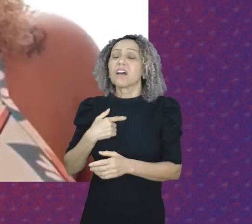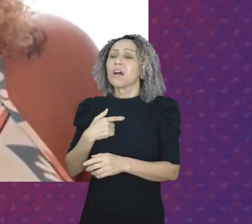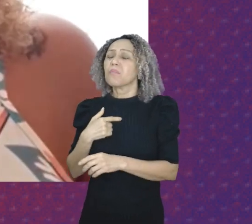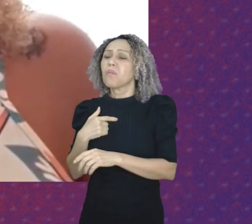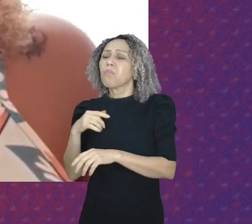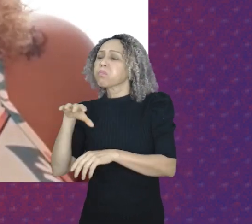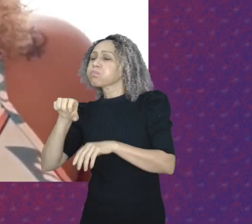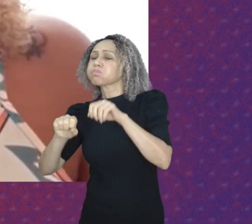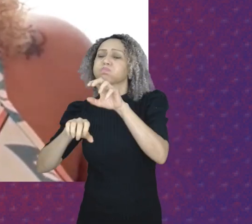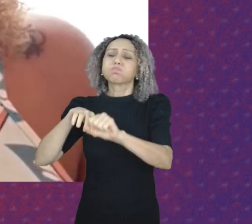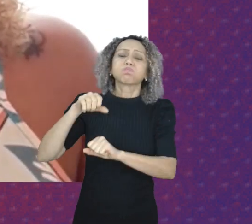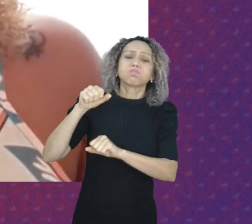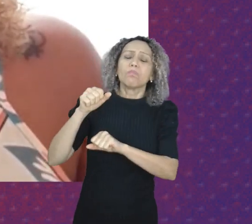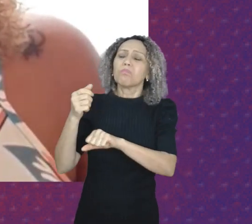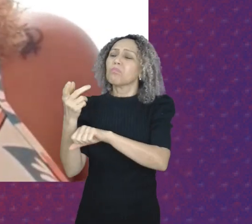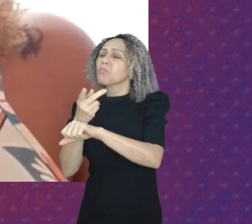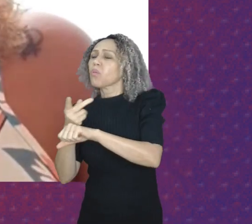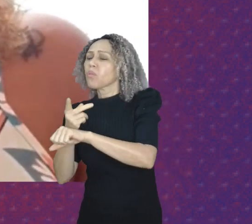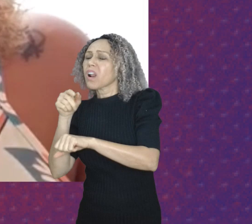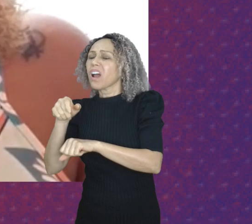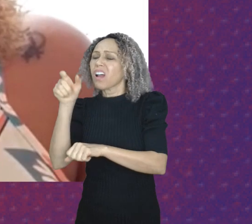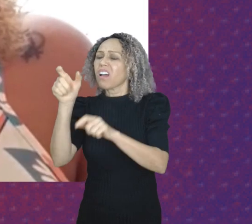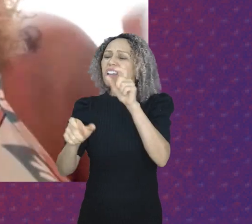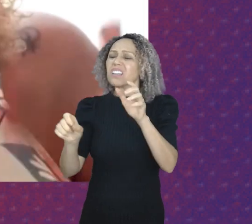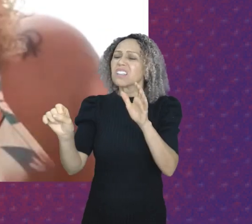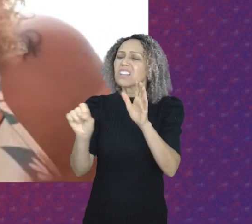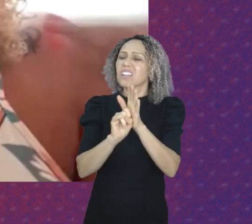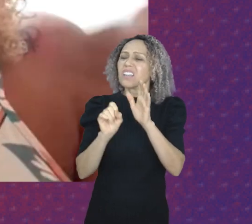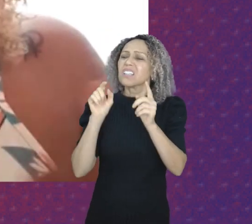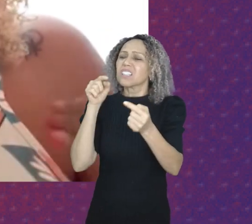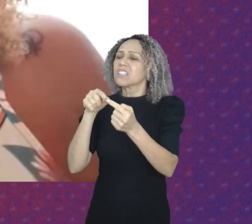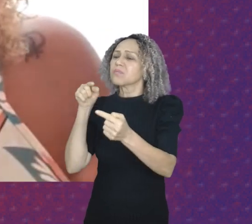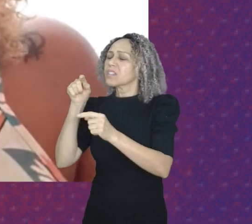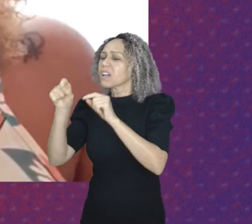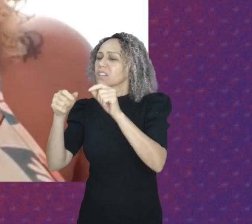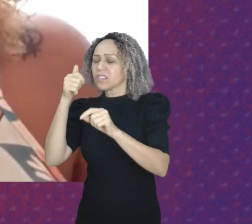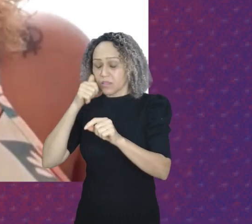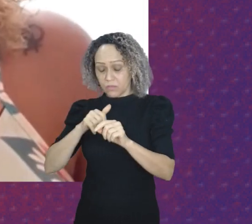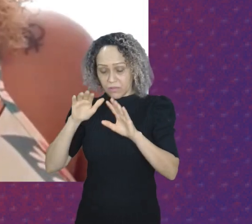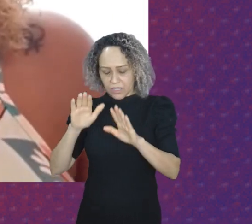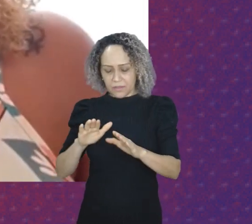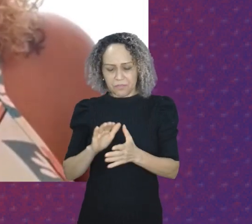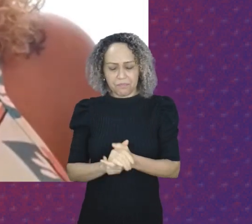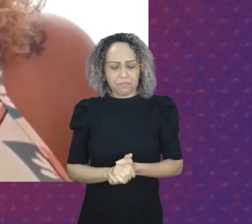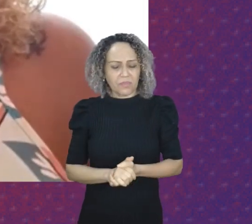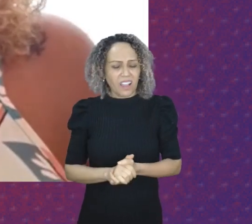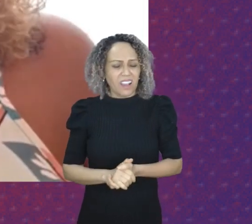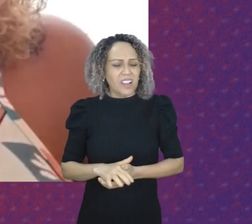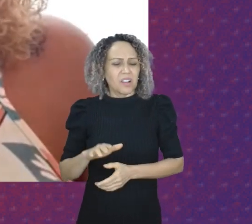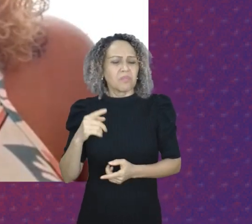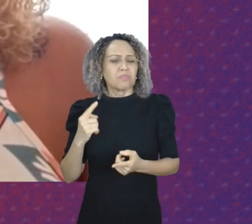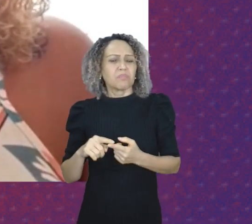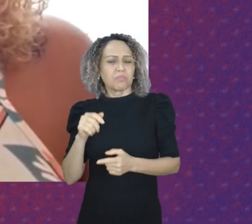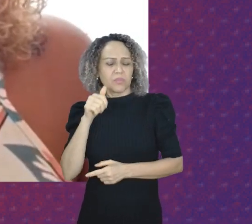que essas mulheres engravidam na sua maior parte. Naquele tempo, em